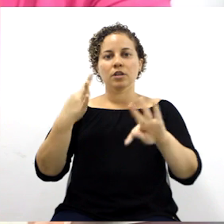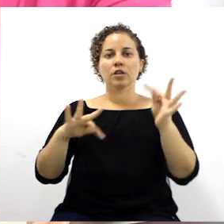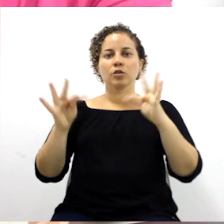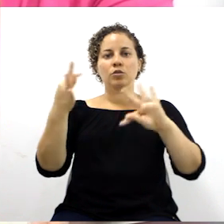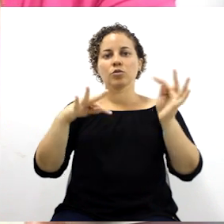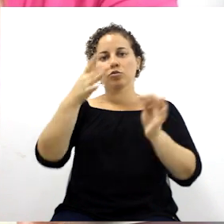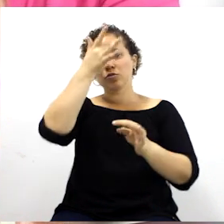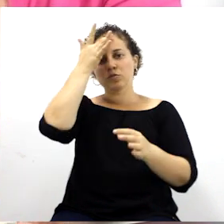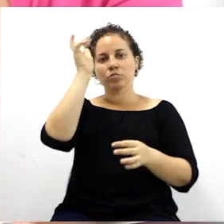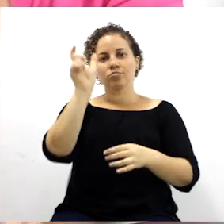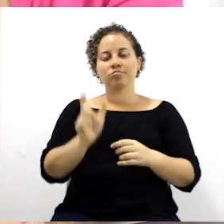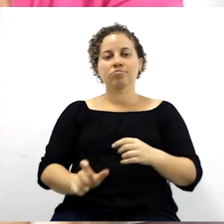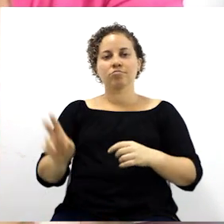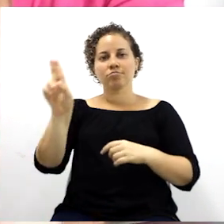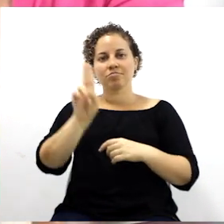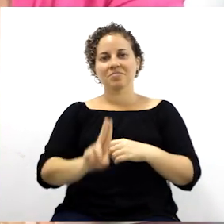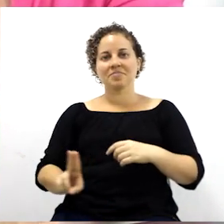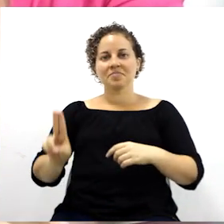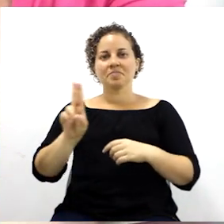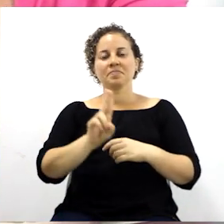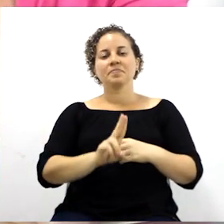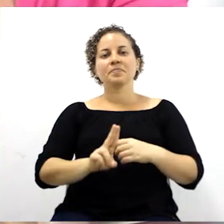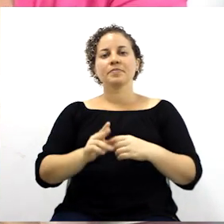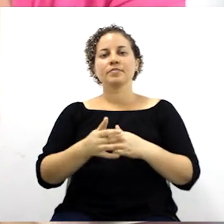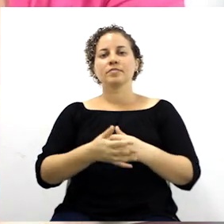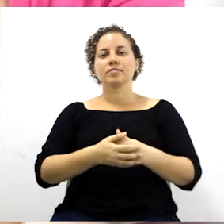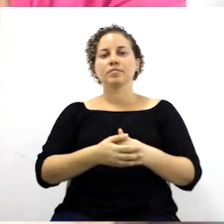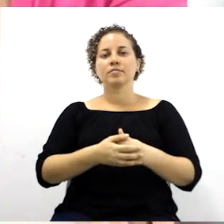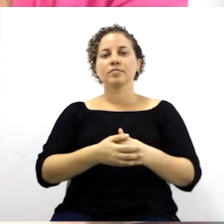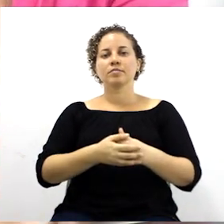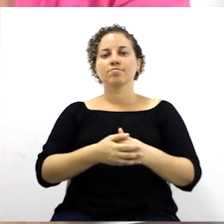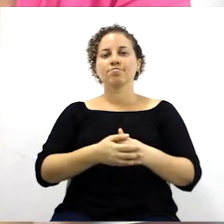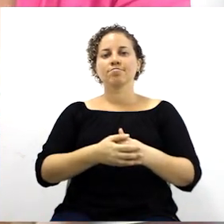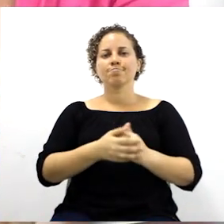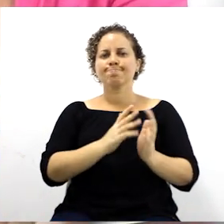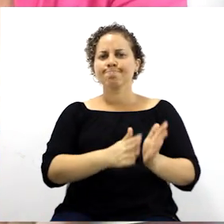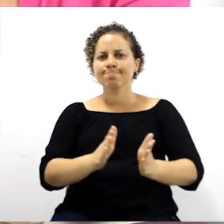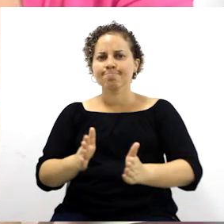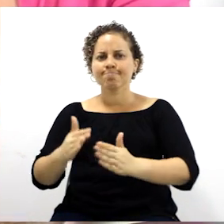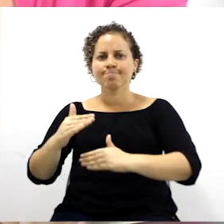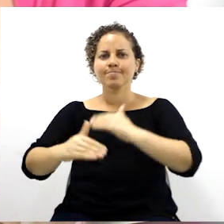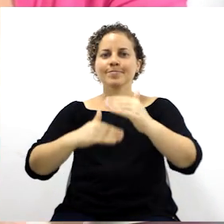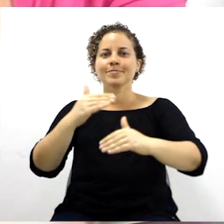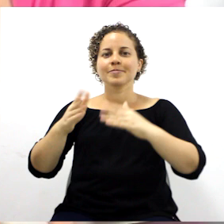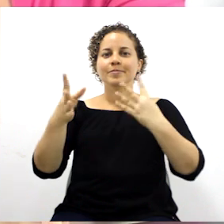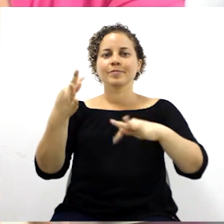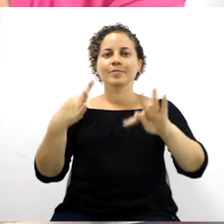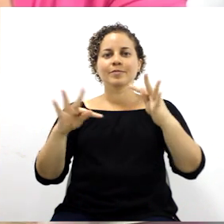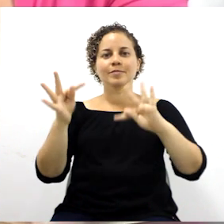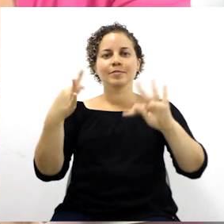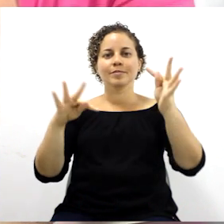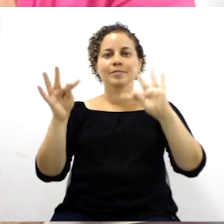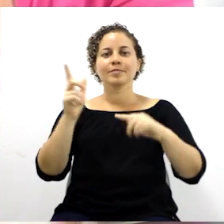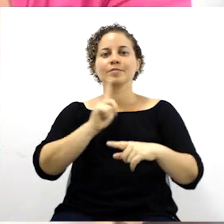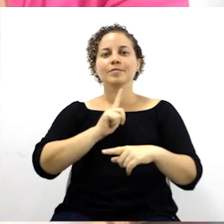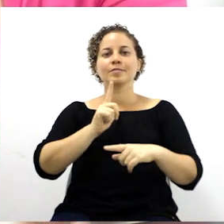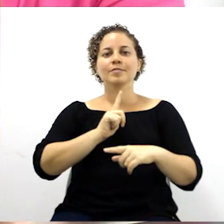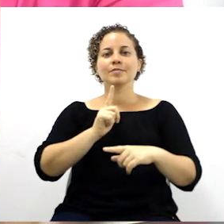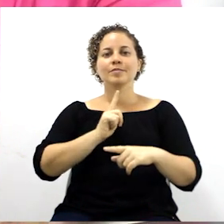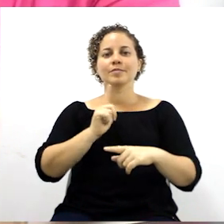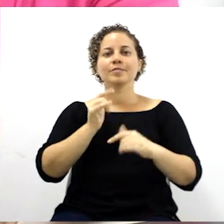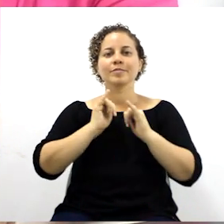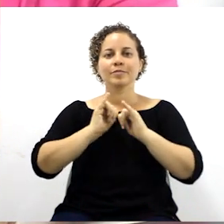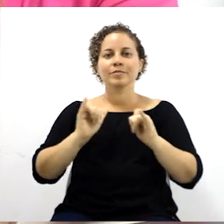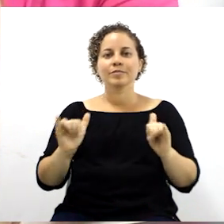dos usuários. Então, com o avanço tecnológico, né, com as tecnologias